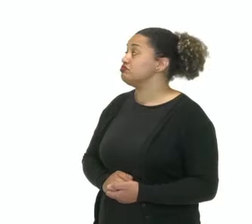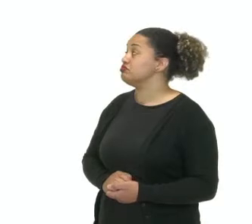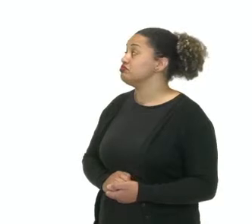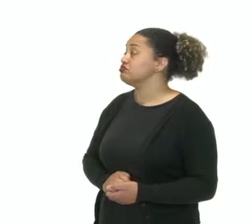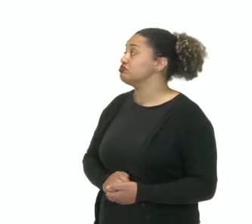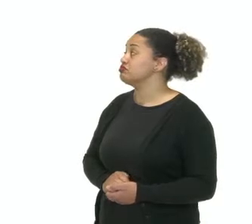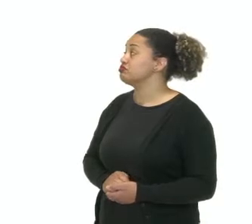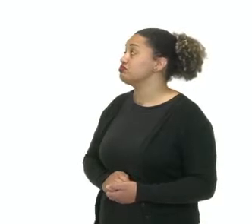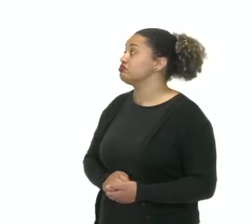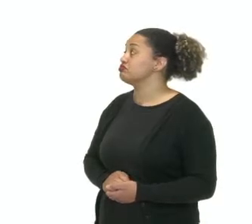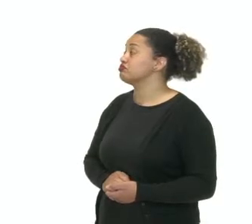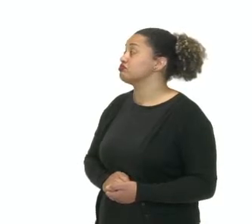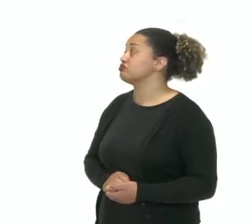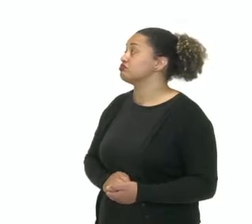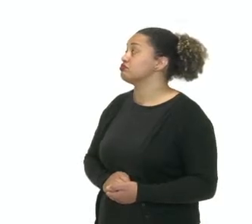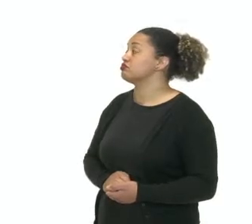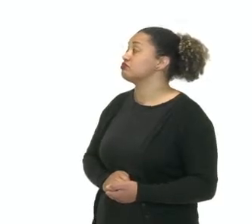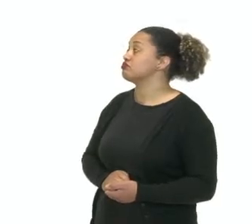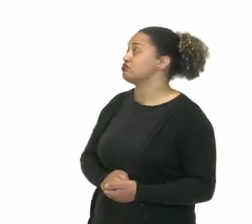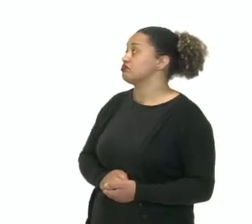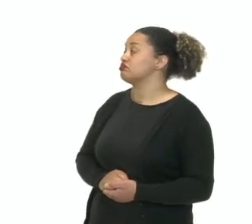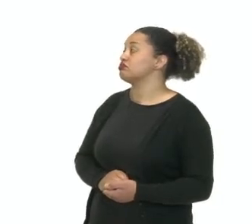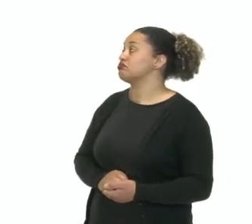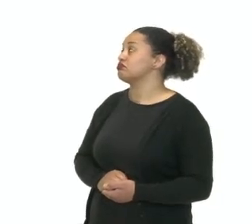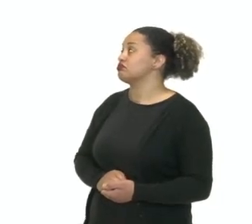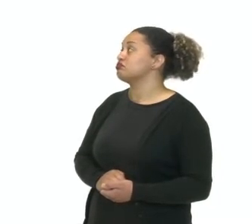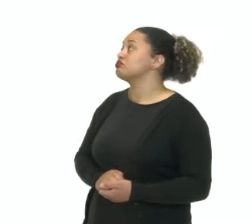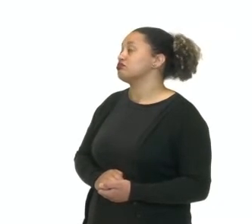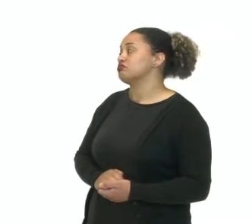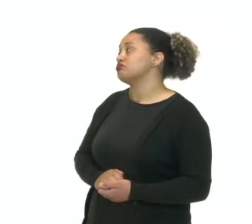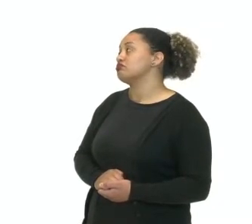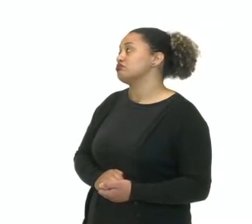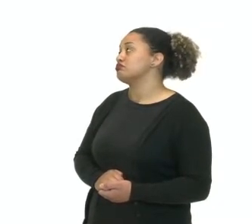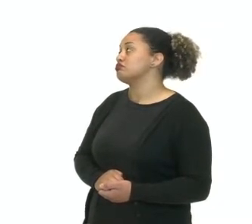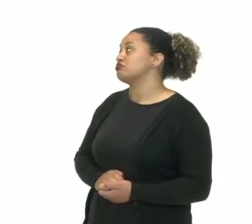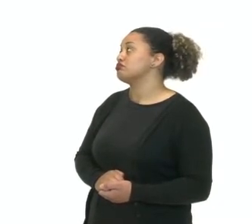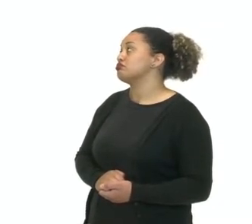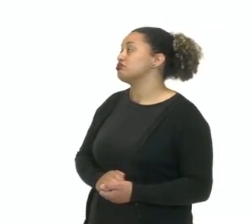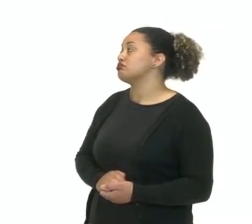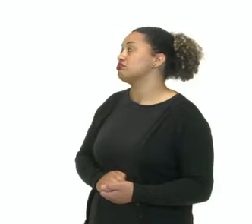como forma de manter um certo grau de normalidade em suas vidas.